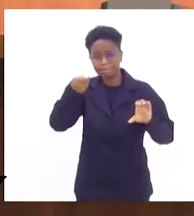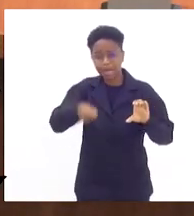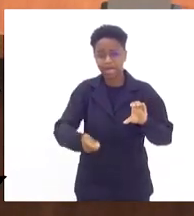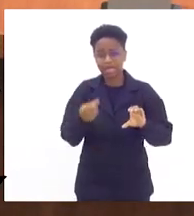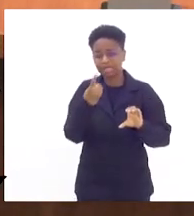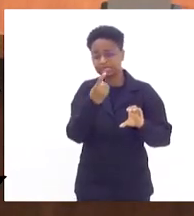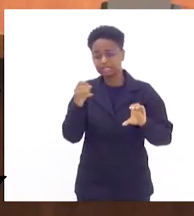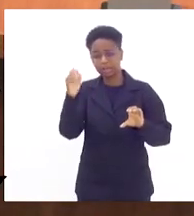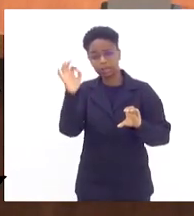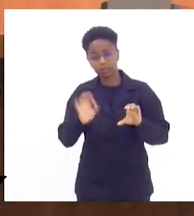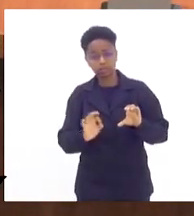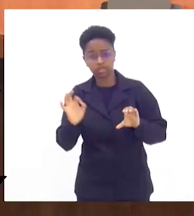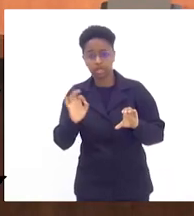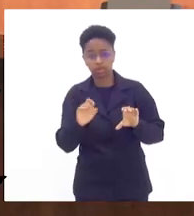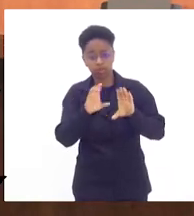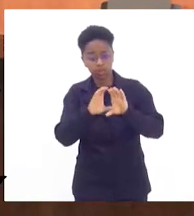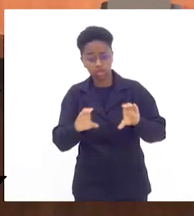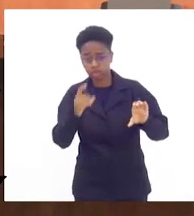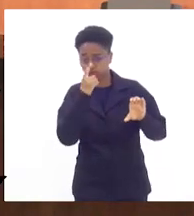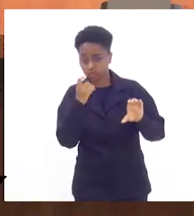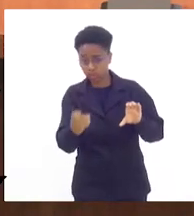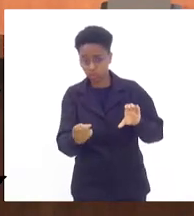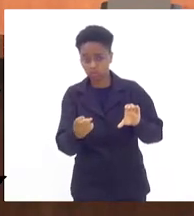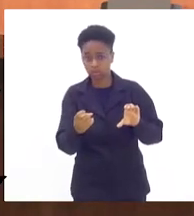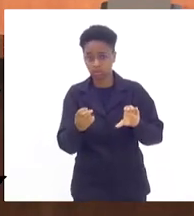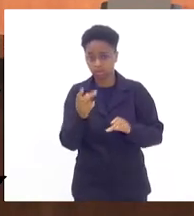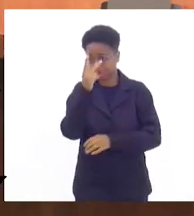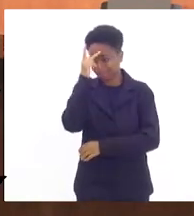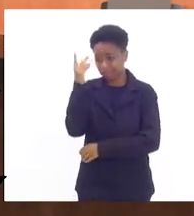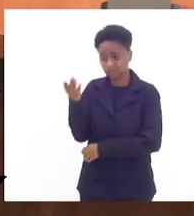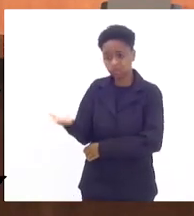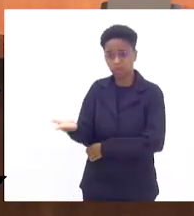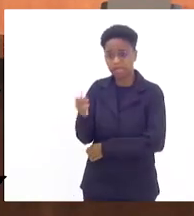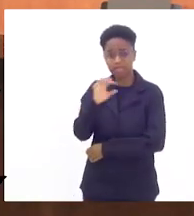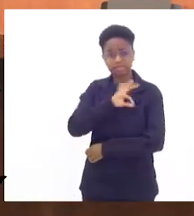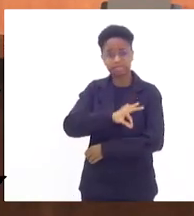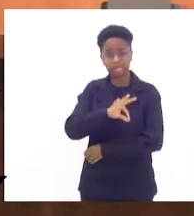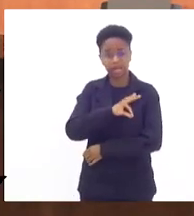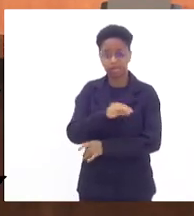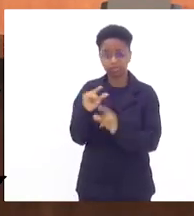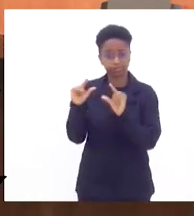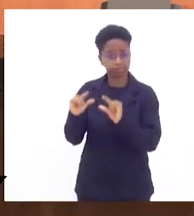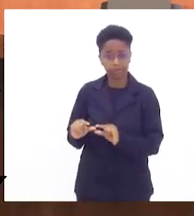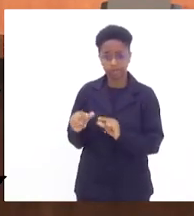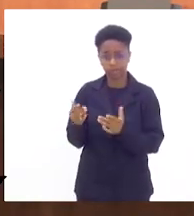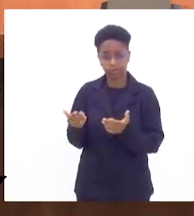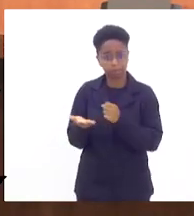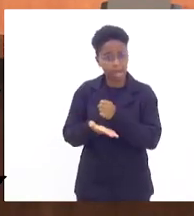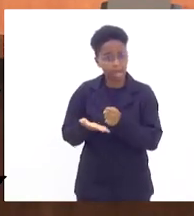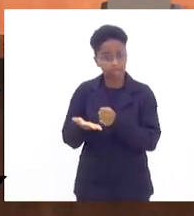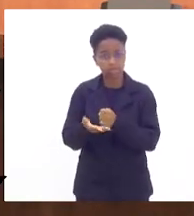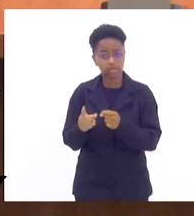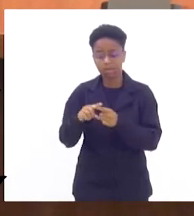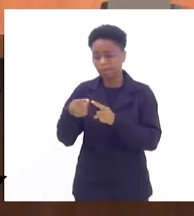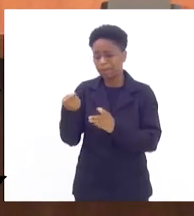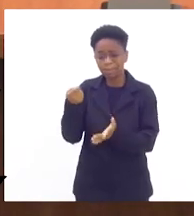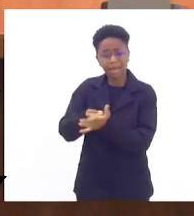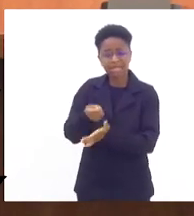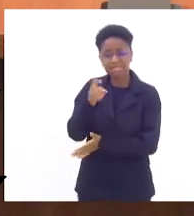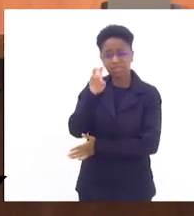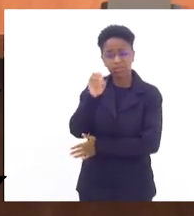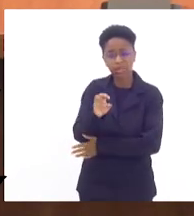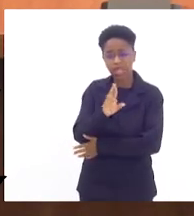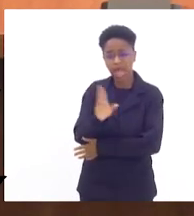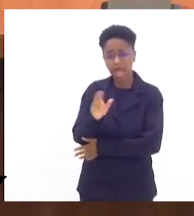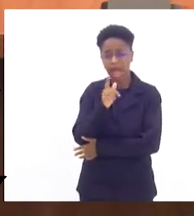100% do esgoto de uma pessoa que ganha aí um salário mínimo e aí daqui a pouco ele vai pagar R$50 de